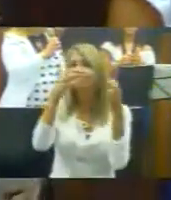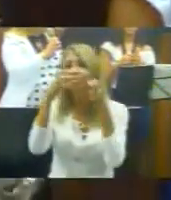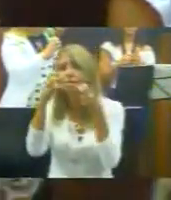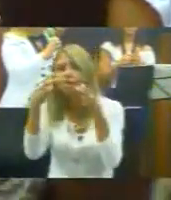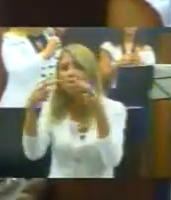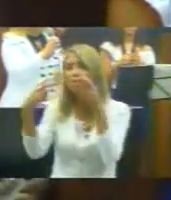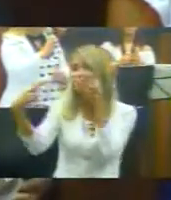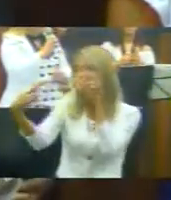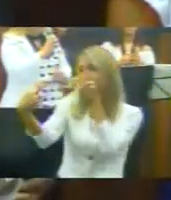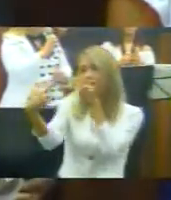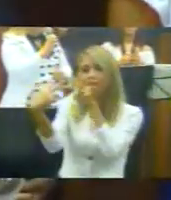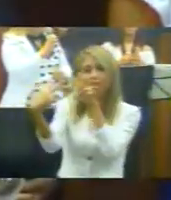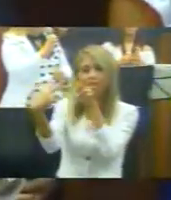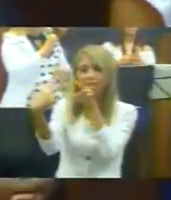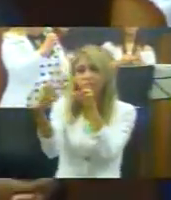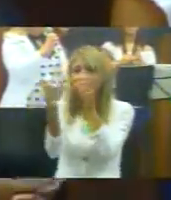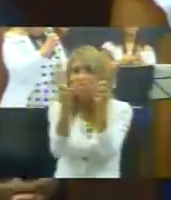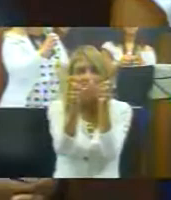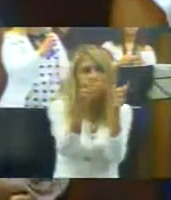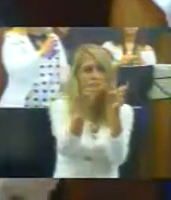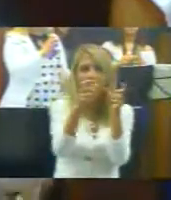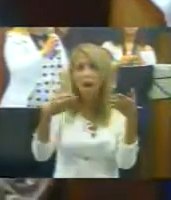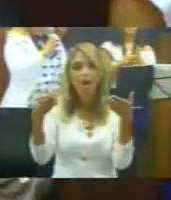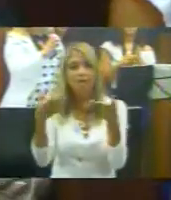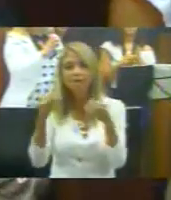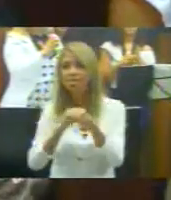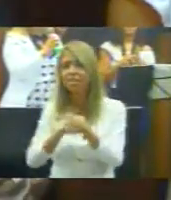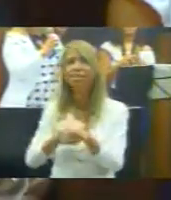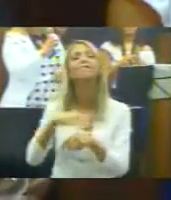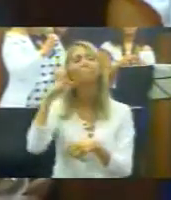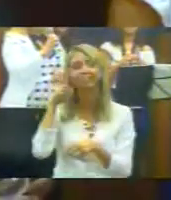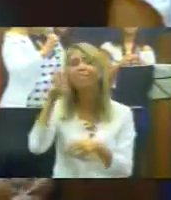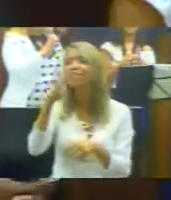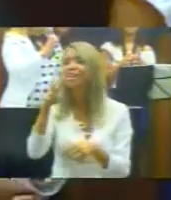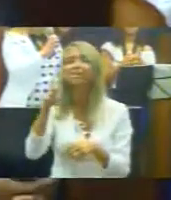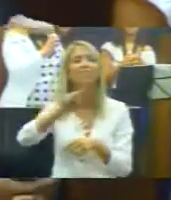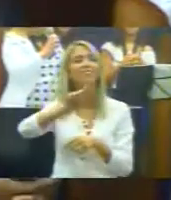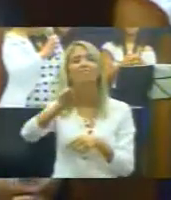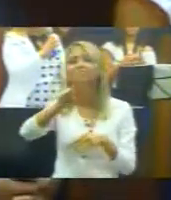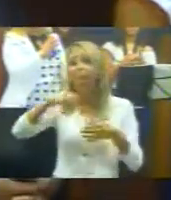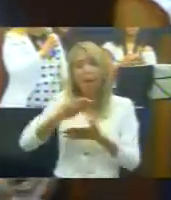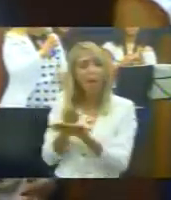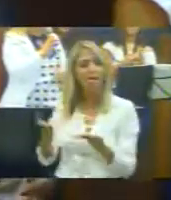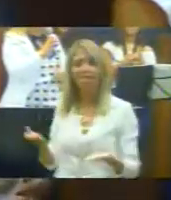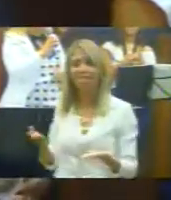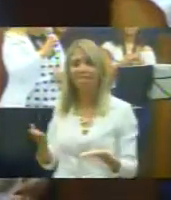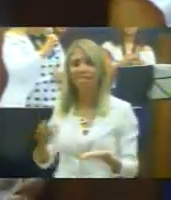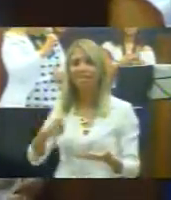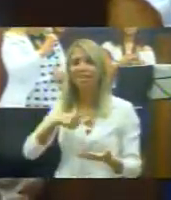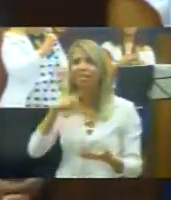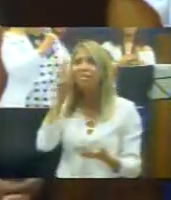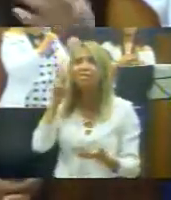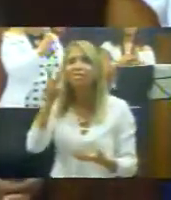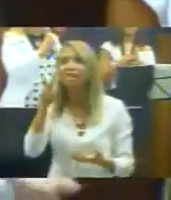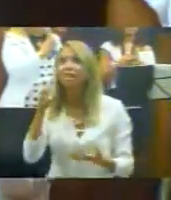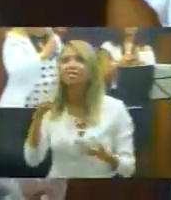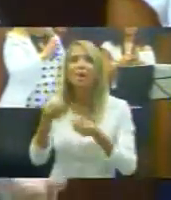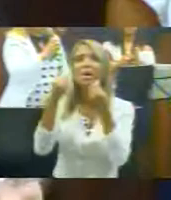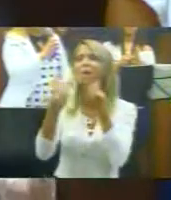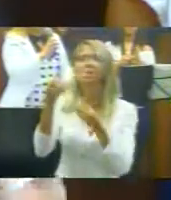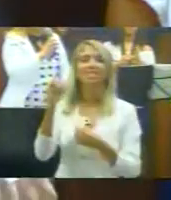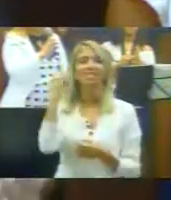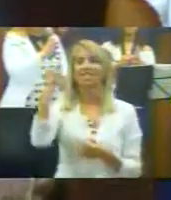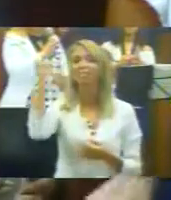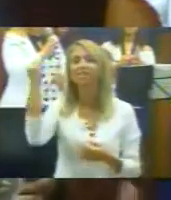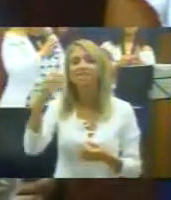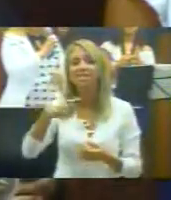de cada um de vocês nessa noite, eu vejo que não está perdido. Eu percebo o quanto vale a pena, o quanto valeu a pena eu estar